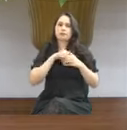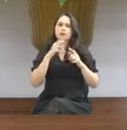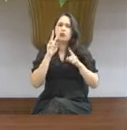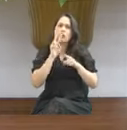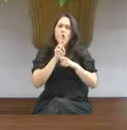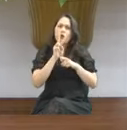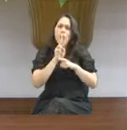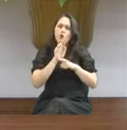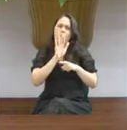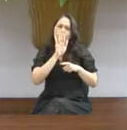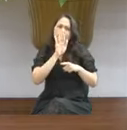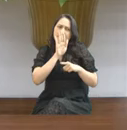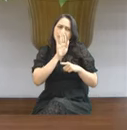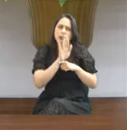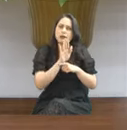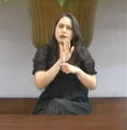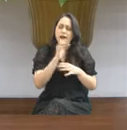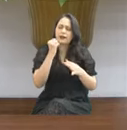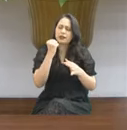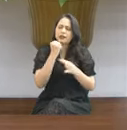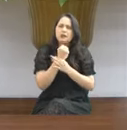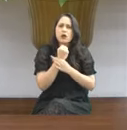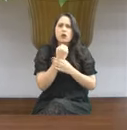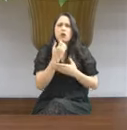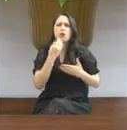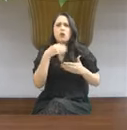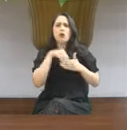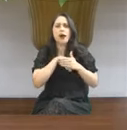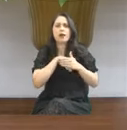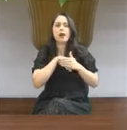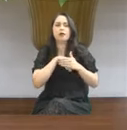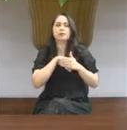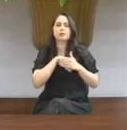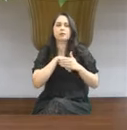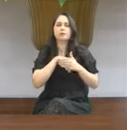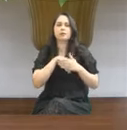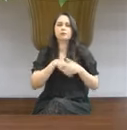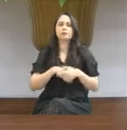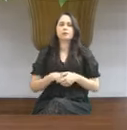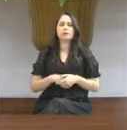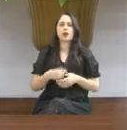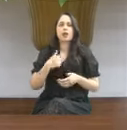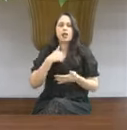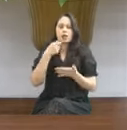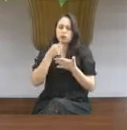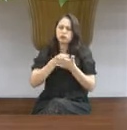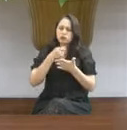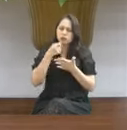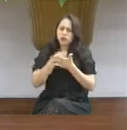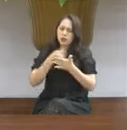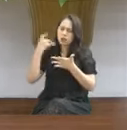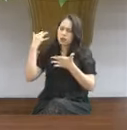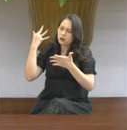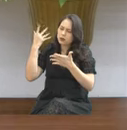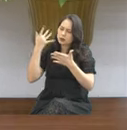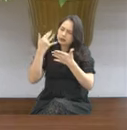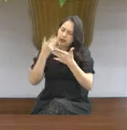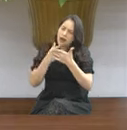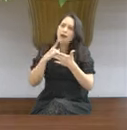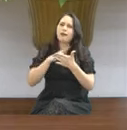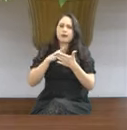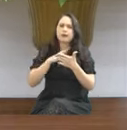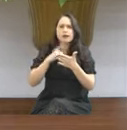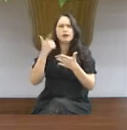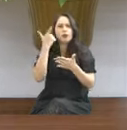protege, você assegura. Você diz: não, eu lutei anos e anos para ter isso. E é por isso